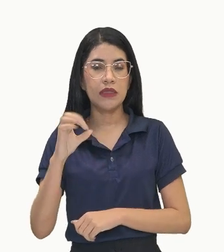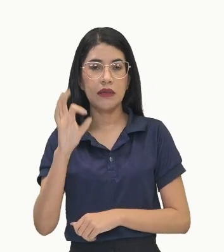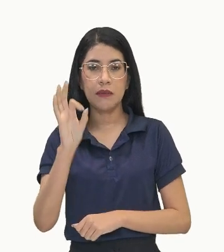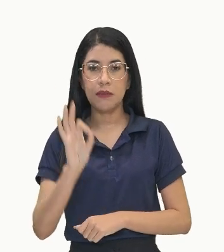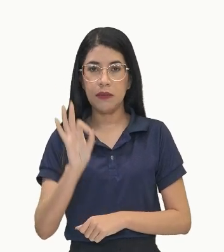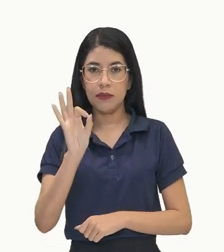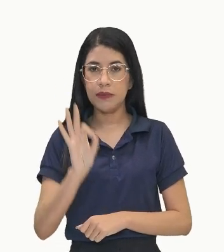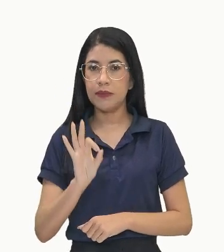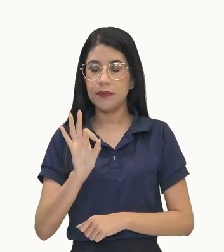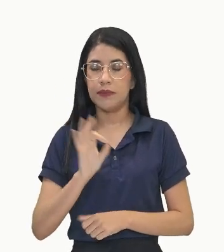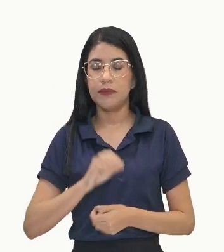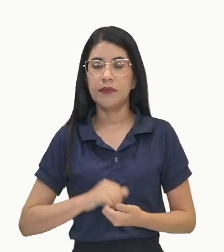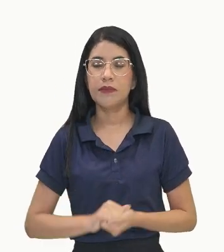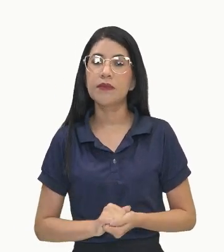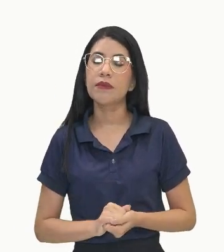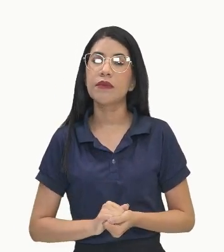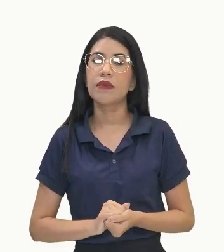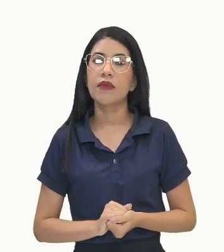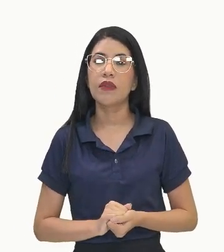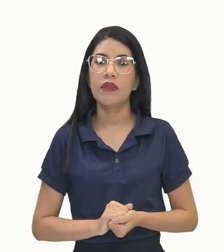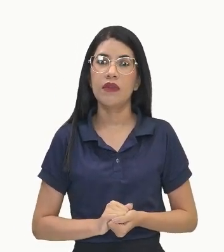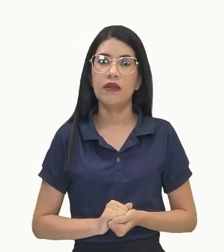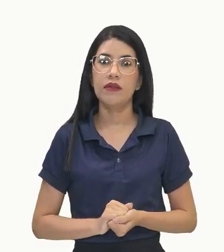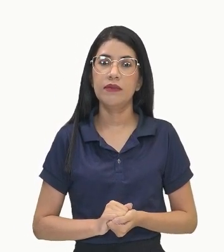tá? E